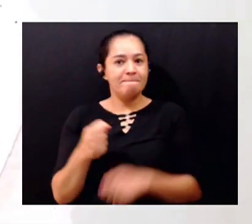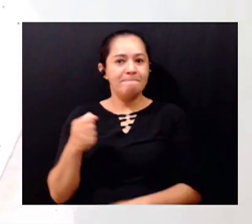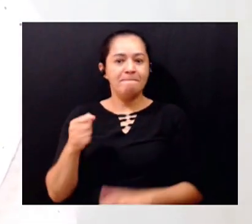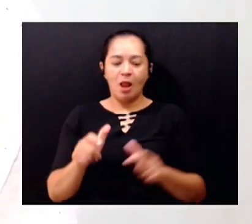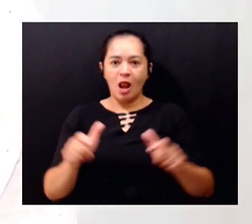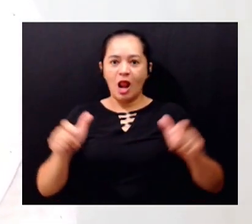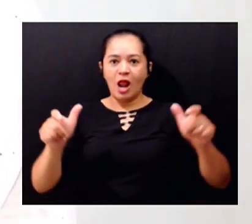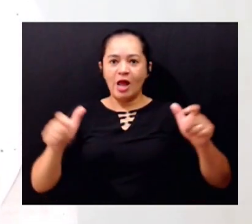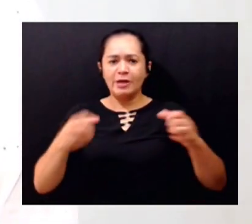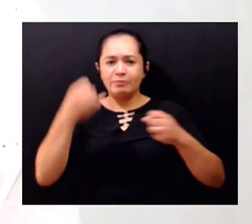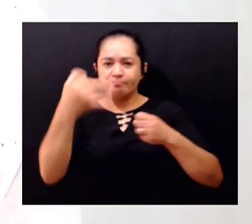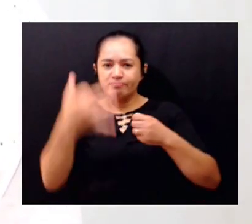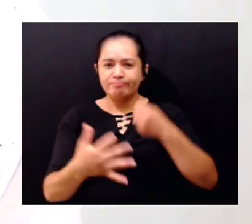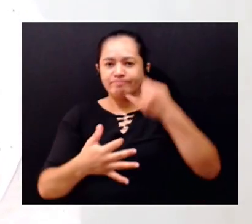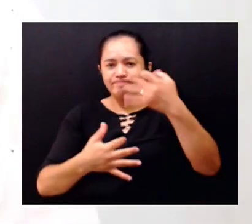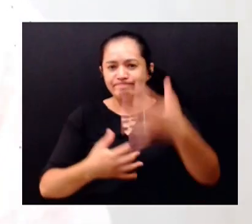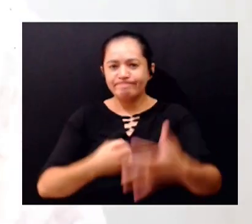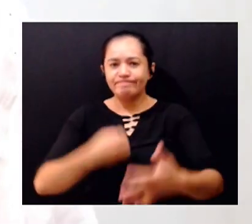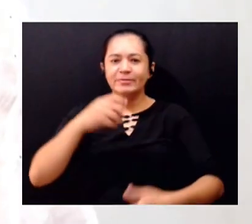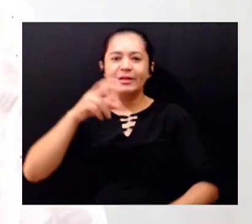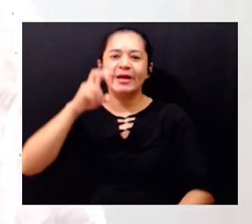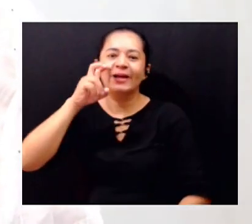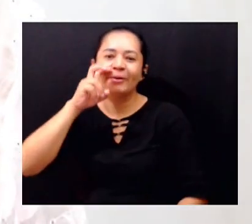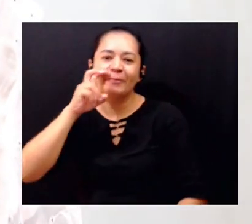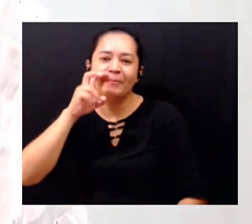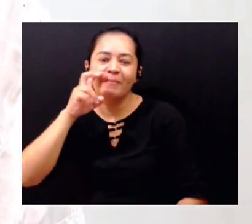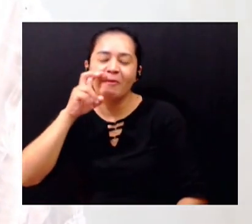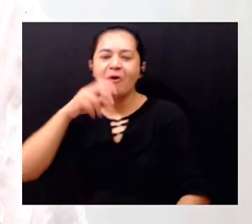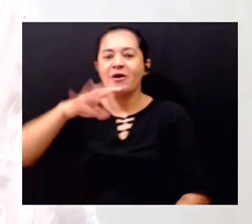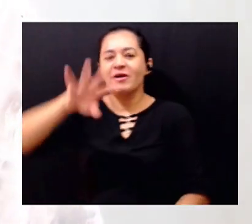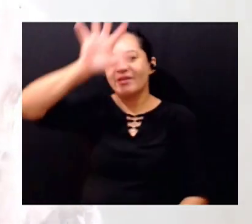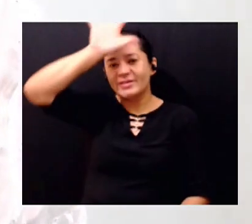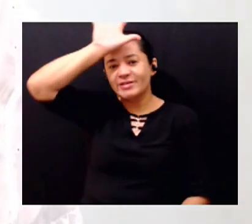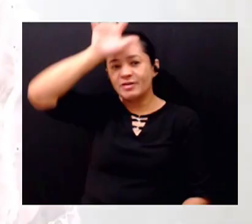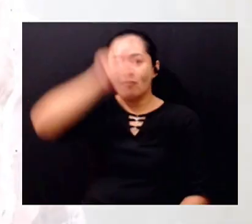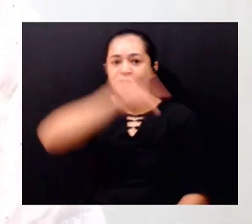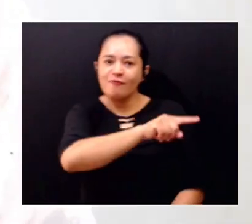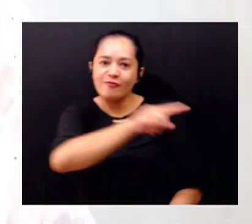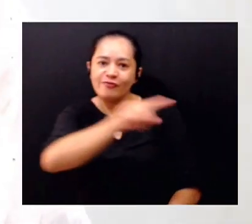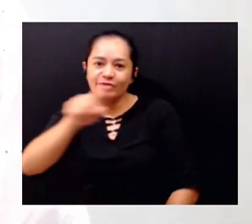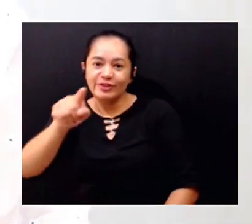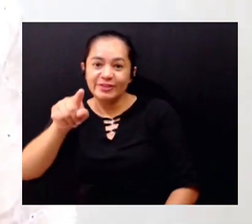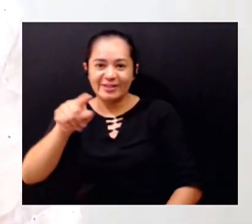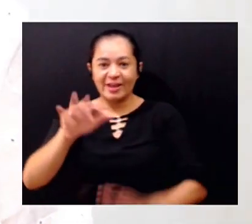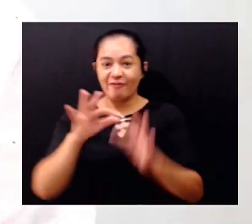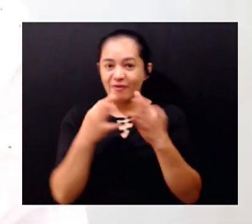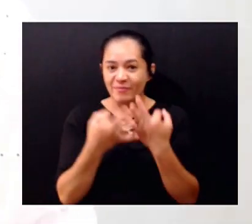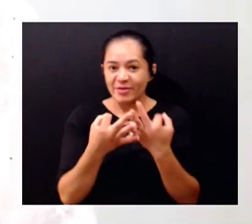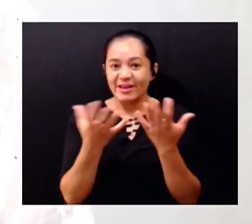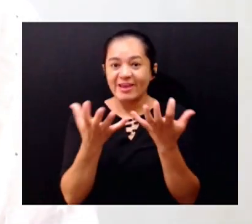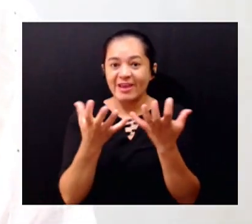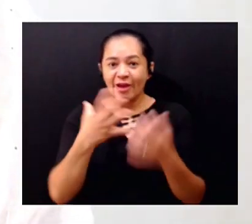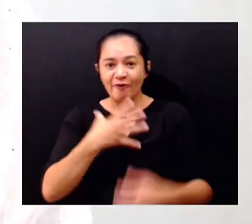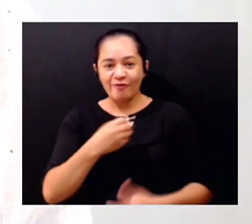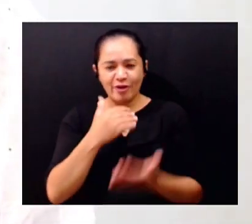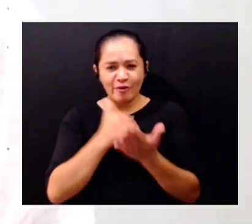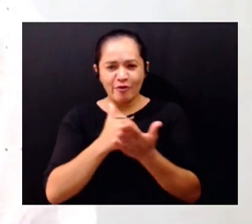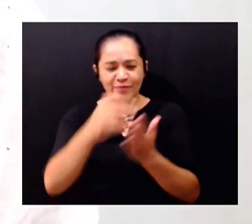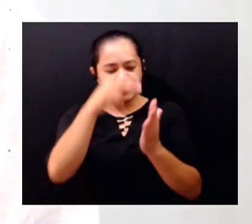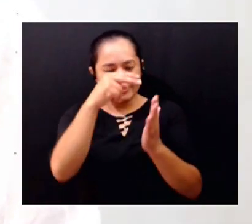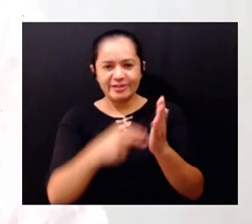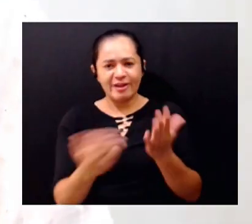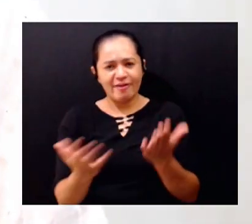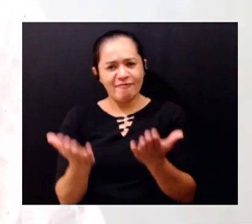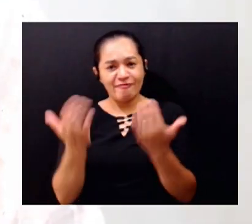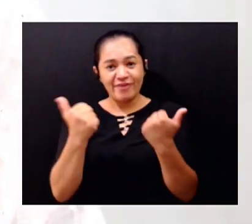Cebolinha. Então, para os pais que querem fazer os filhos começarem a ler, vem para cá. A gente tem uma gibiteca incrível